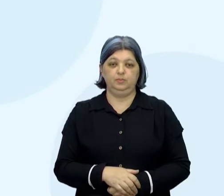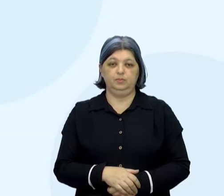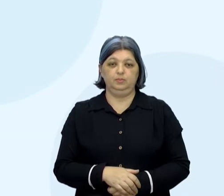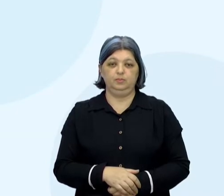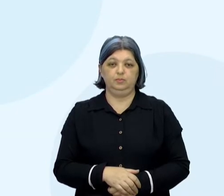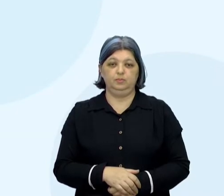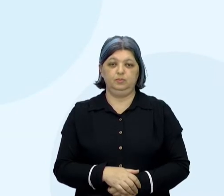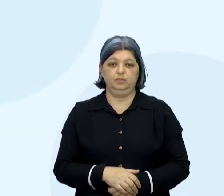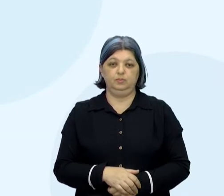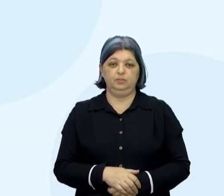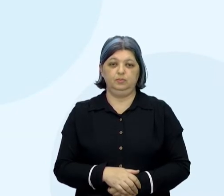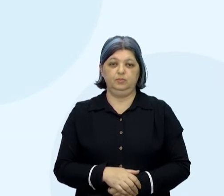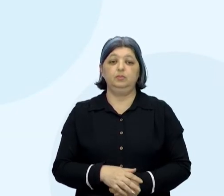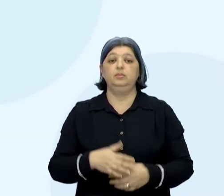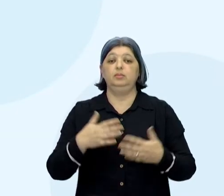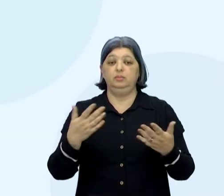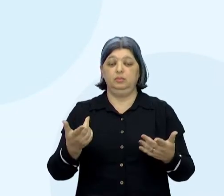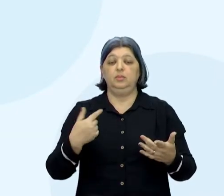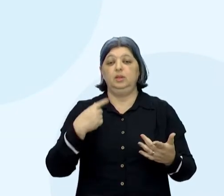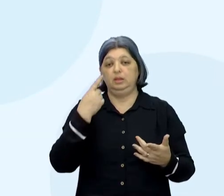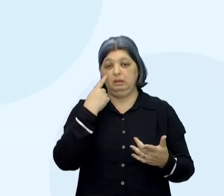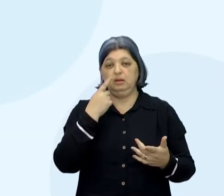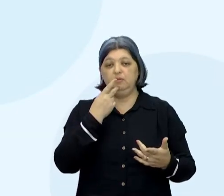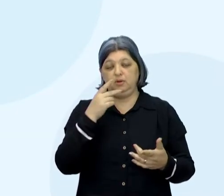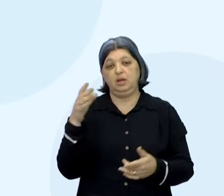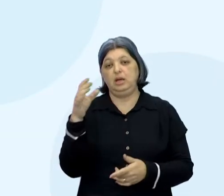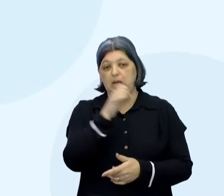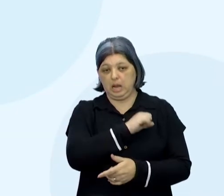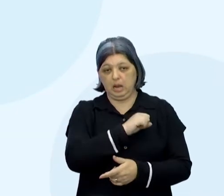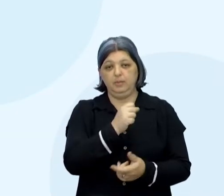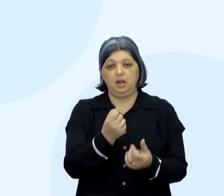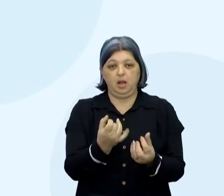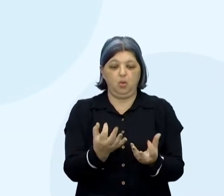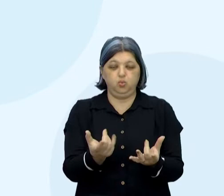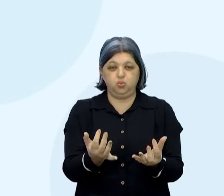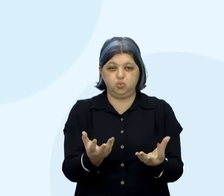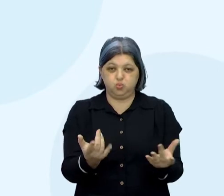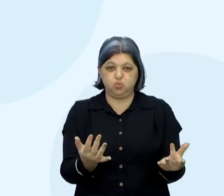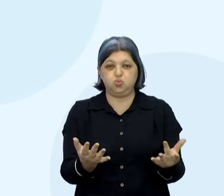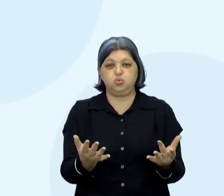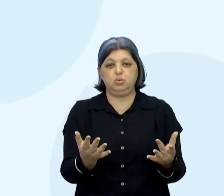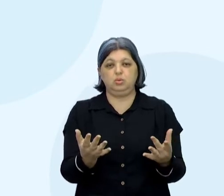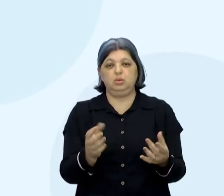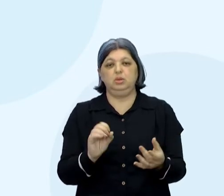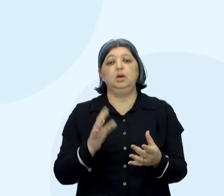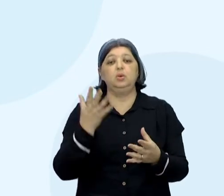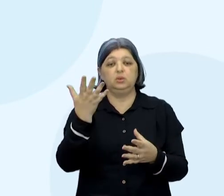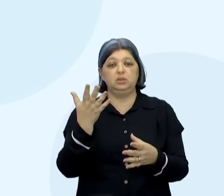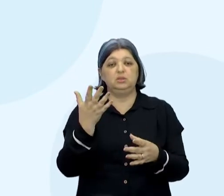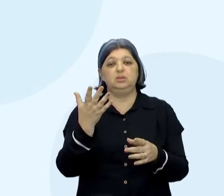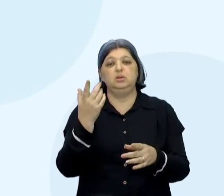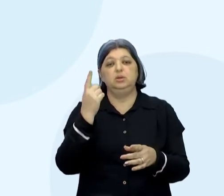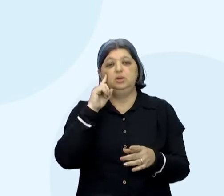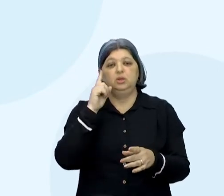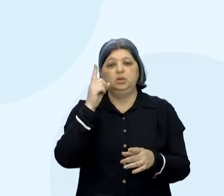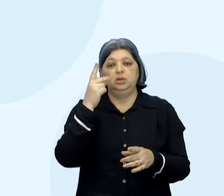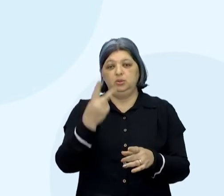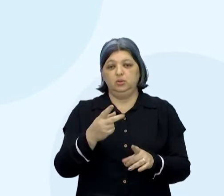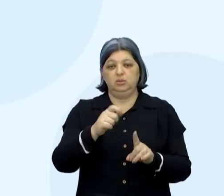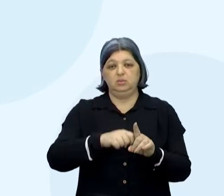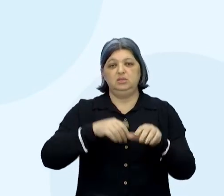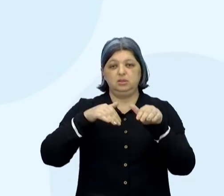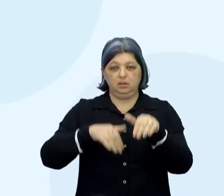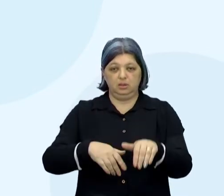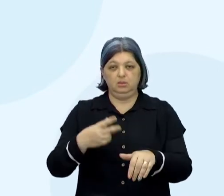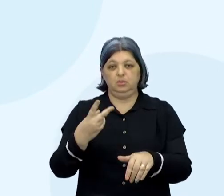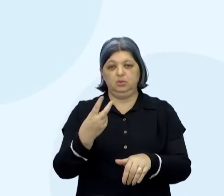bem, aí aqui a gente vai falar rapidamente sobre o incêndio, né, que ocorreu em 2 de setembro de 2018 e ele